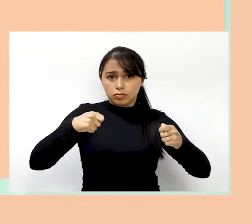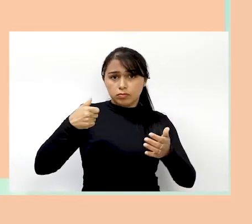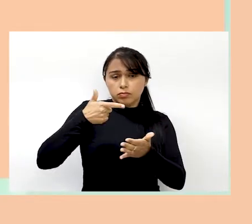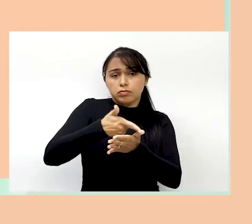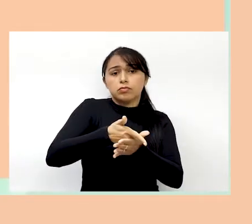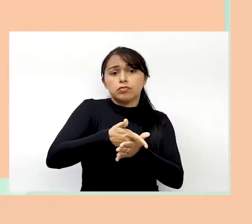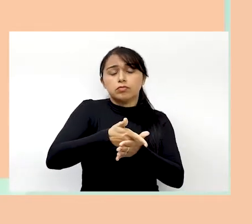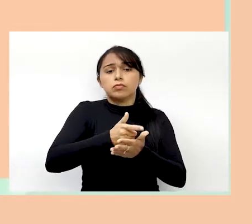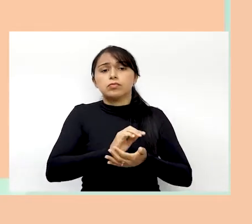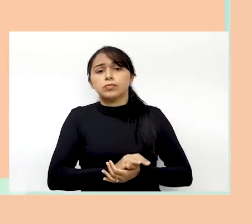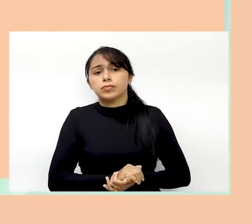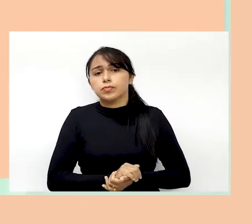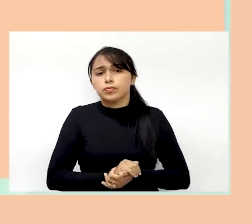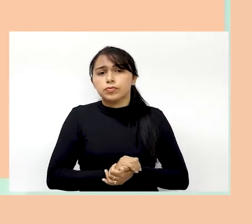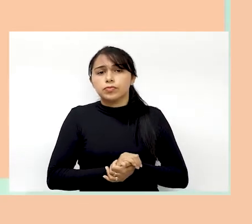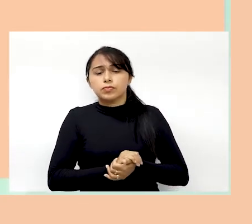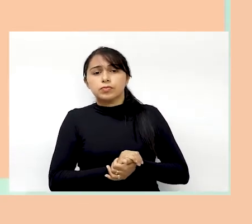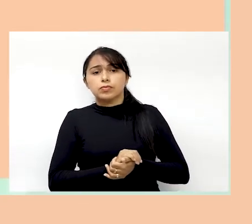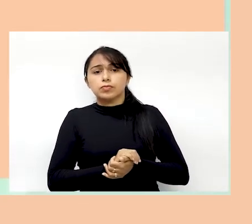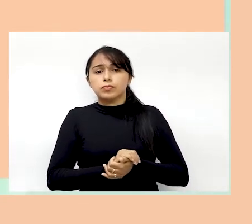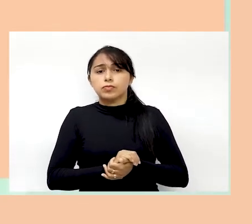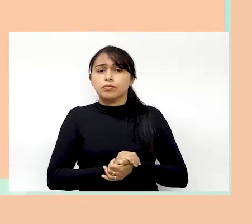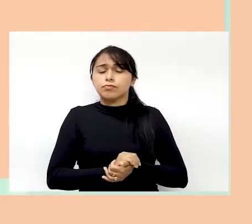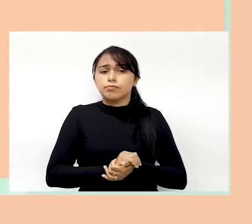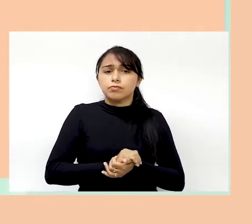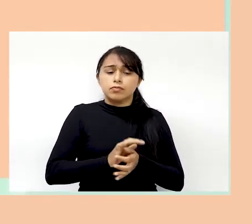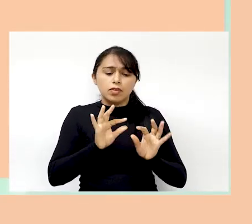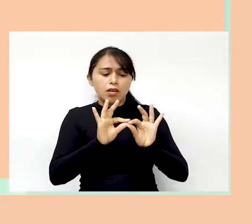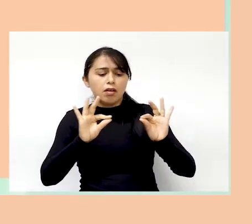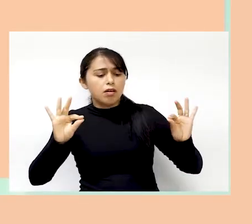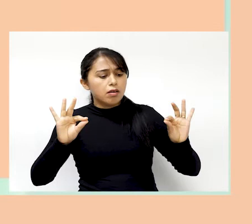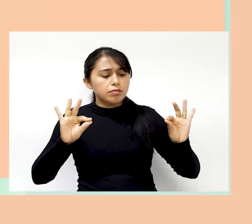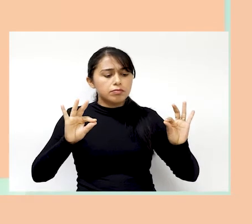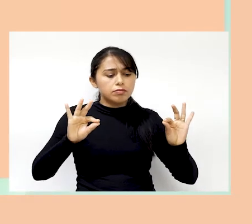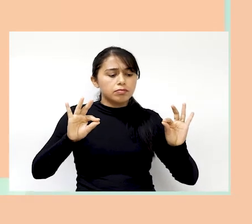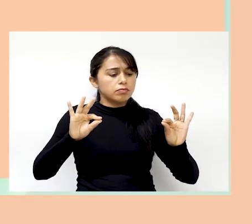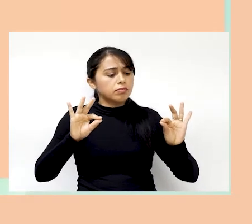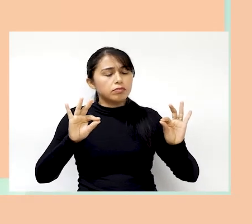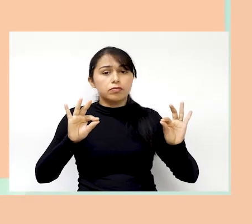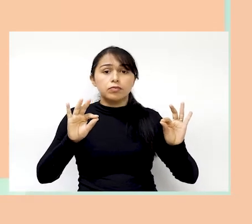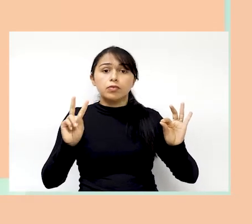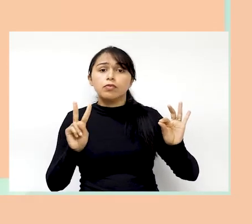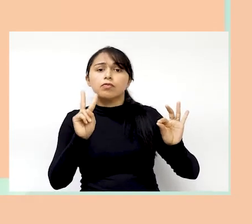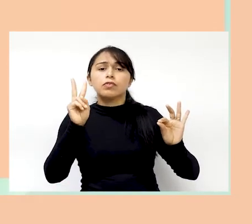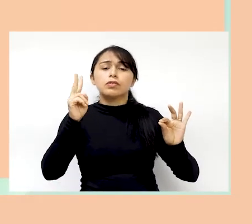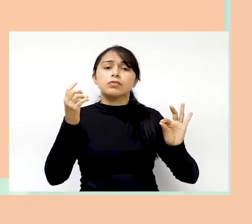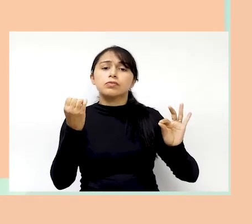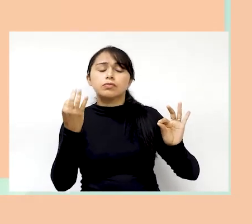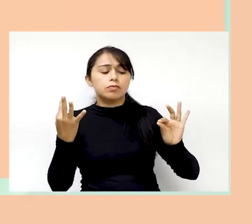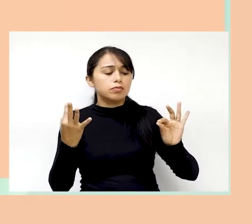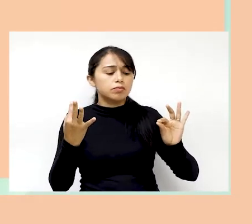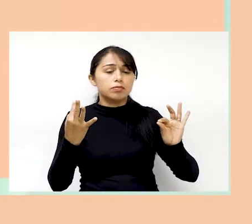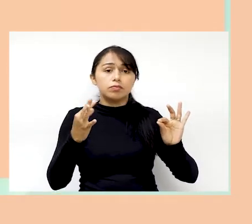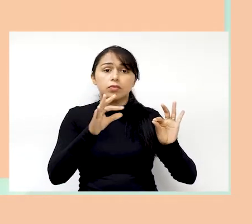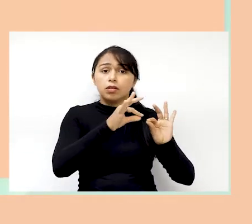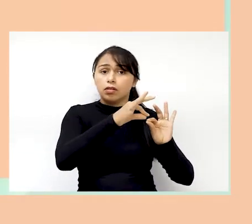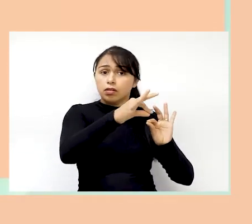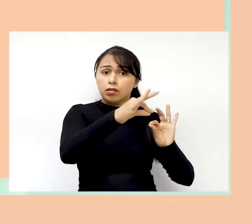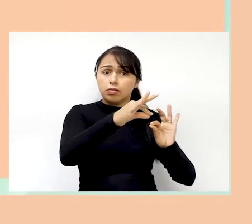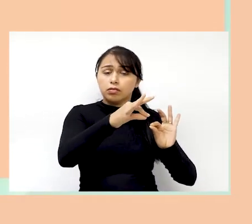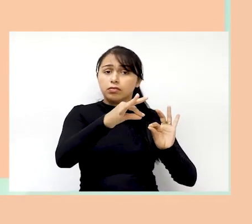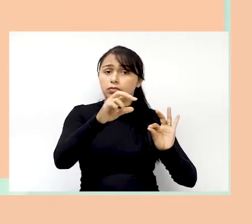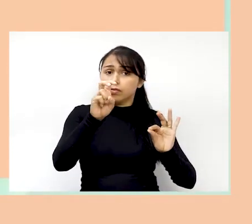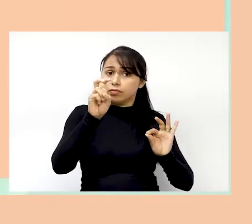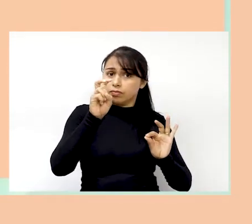deve comprar para cercar as galinhas é aproximadamente. Então, se isso daí é um quadrado, os quatro lados eles vão